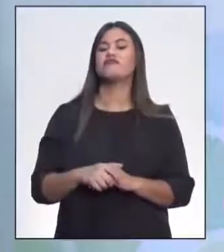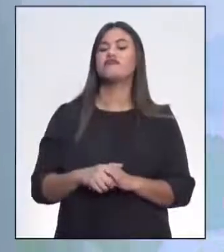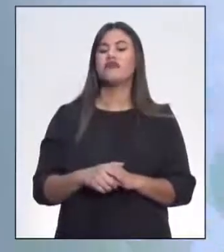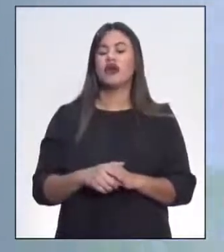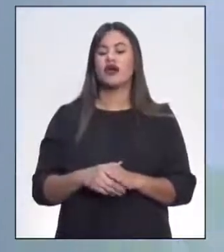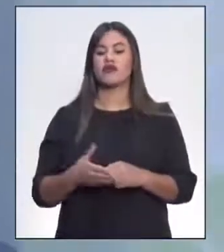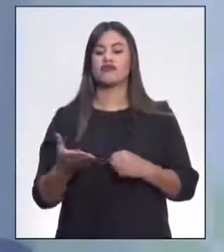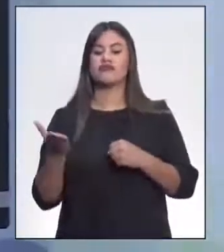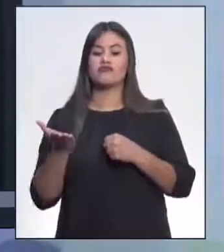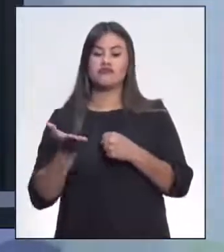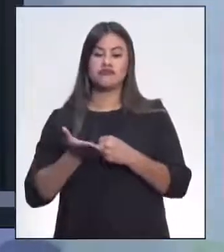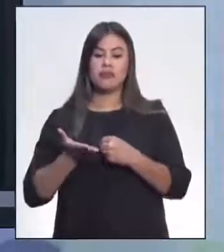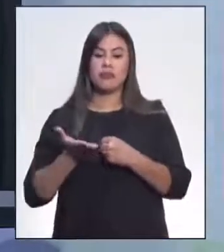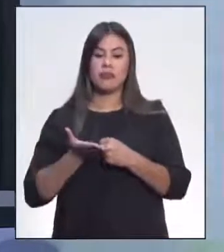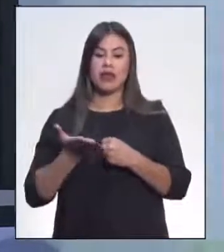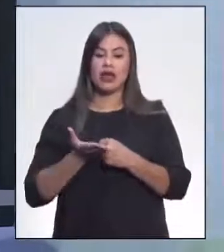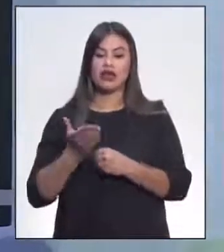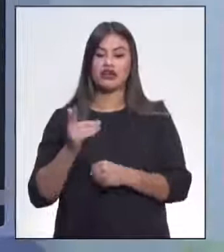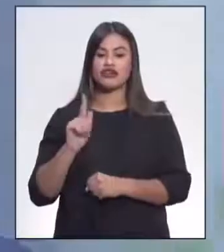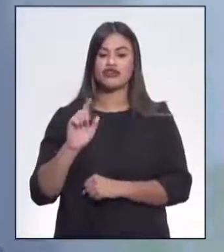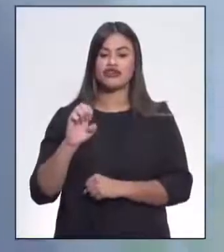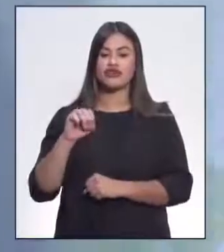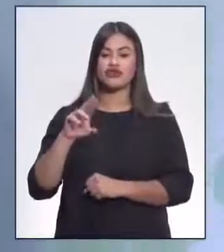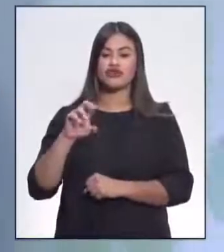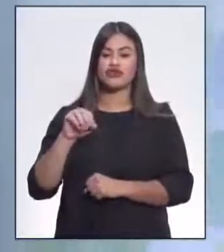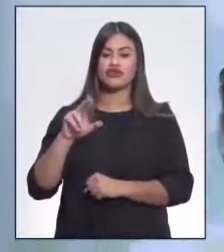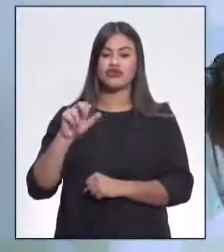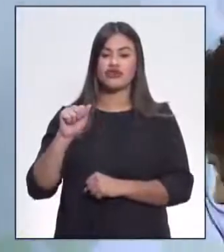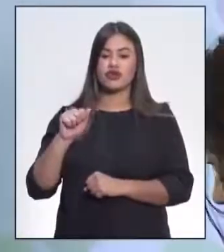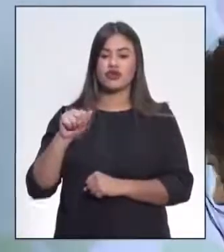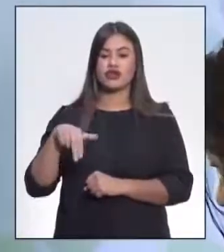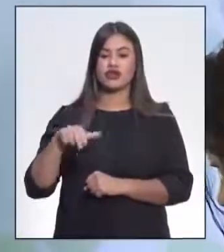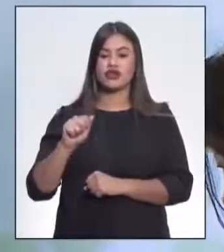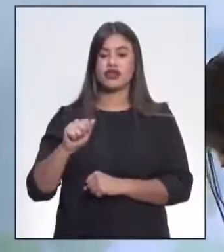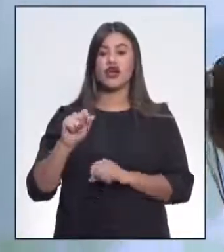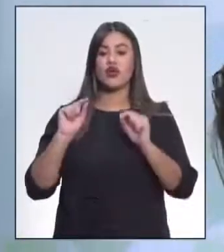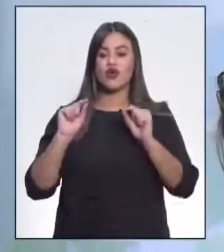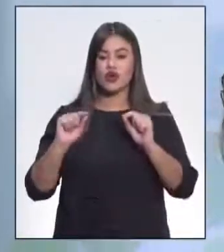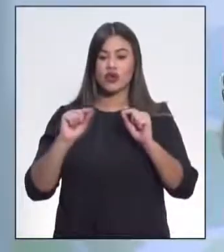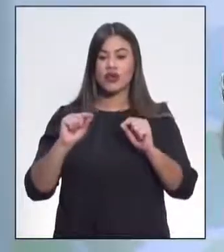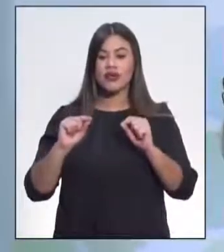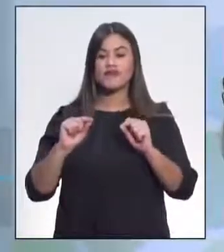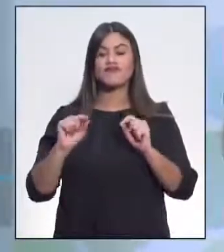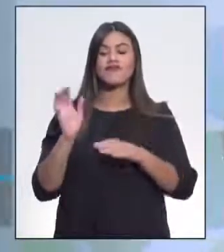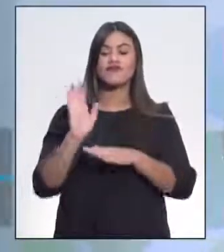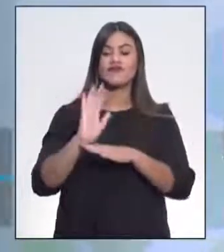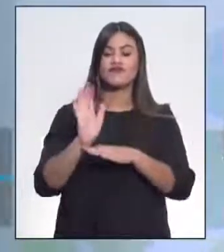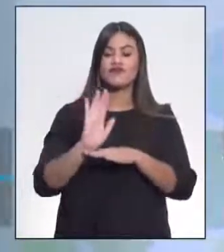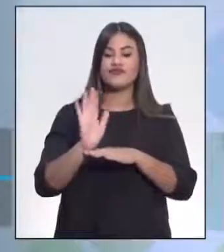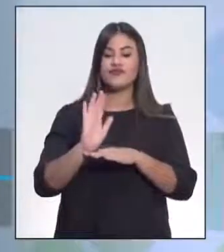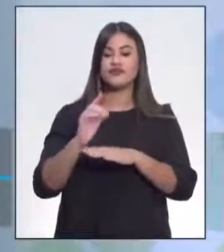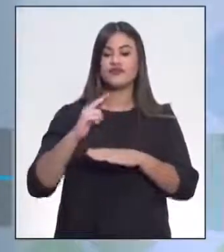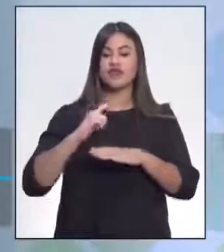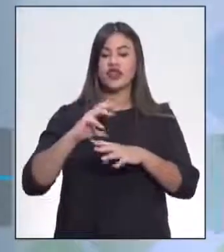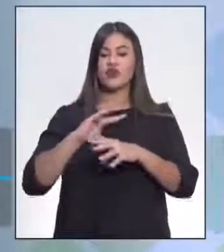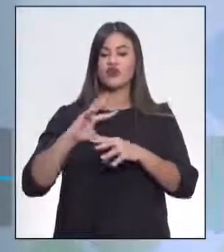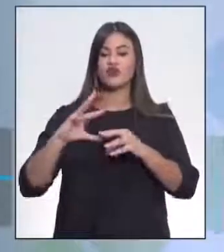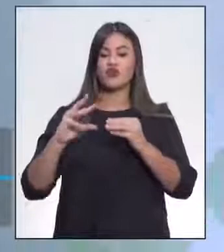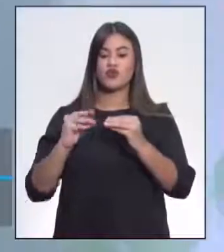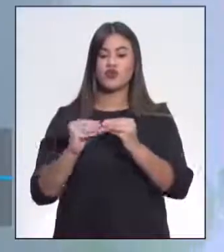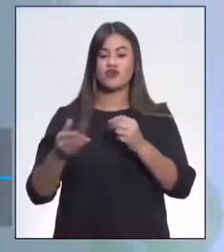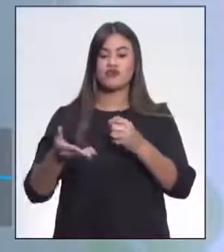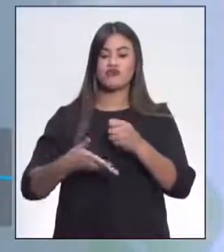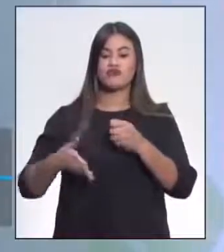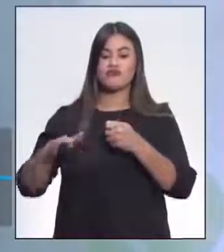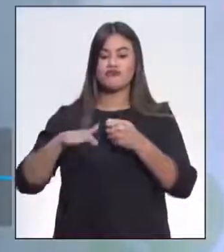interação. A Giovana acertou no ukulele, nesse vídeo que a gente assistiu, a gente conseguiu ver todos os níveis, tá?